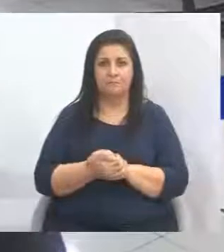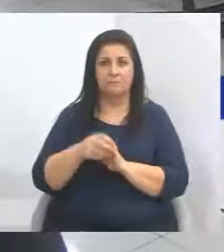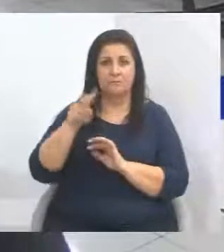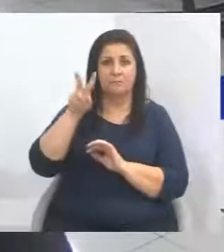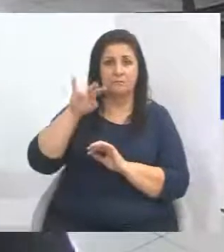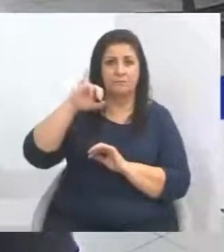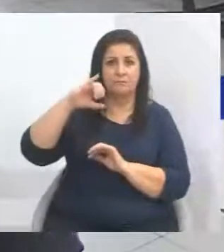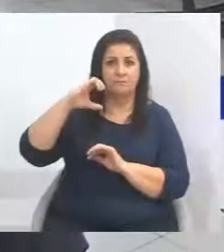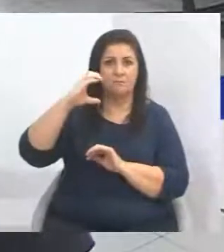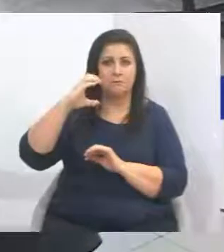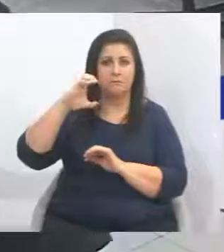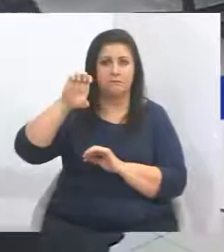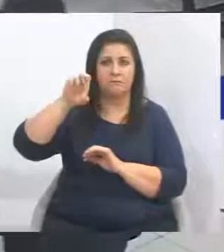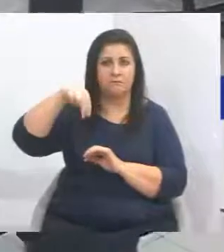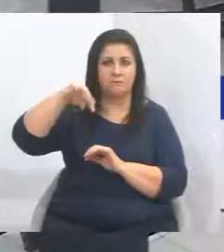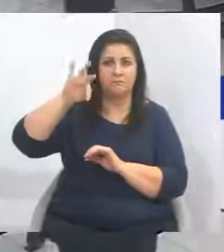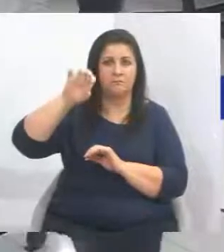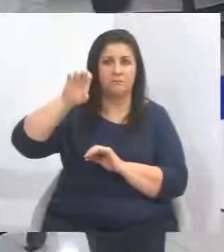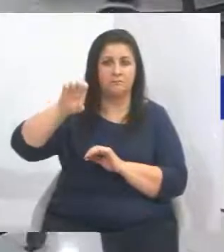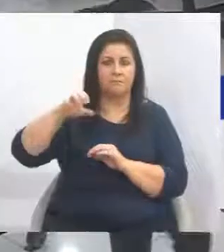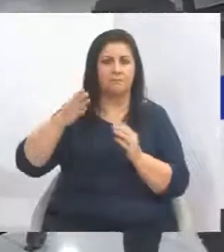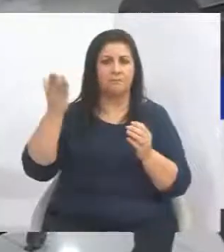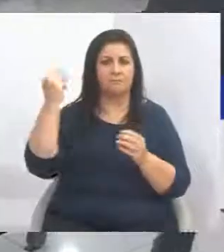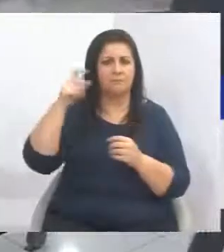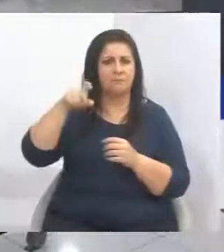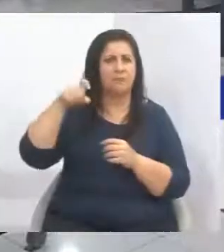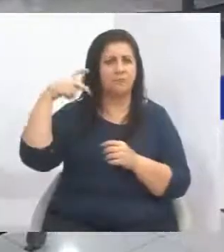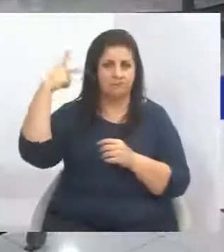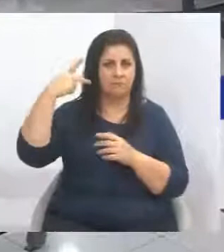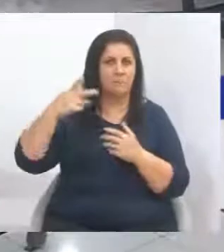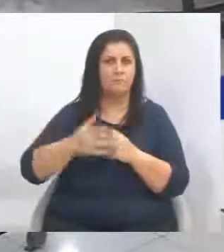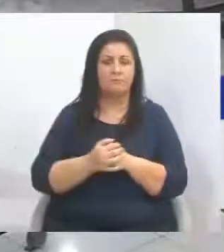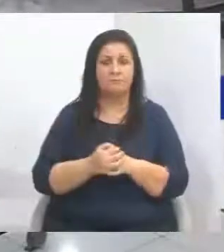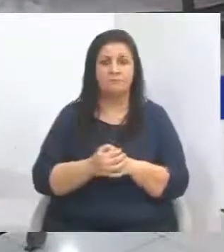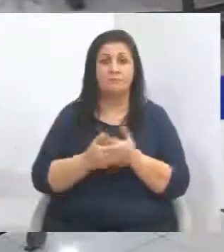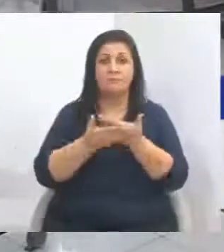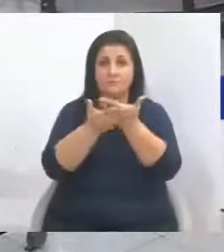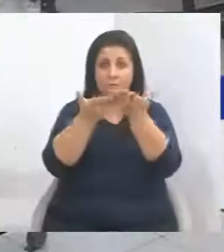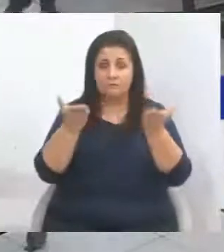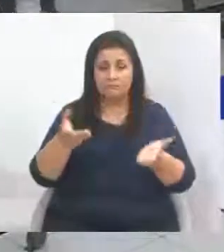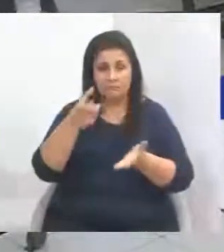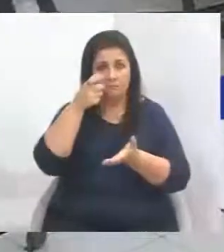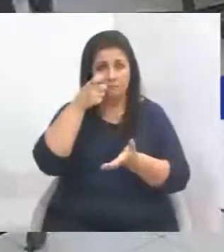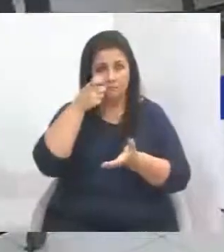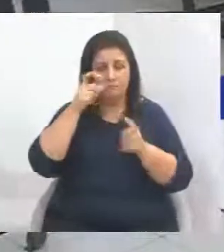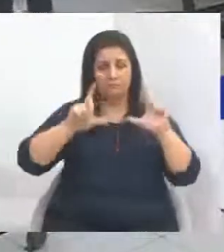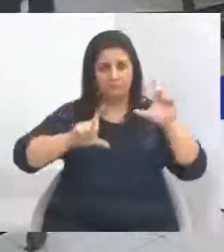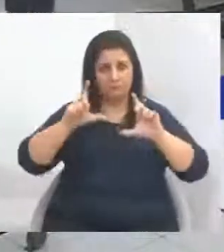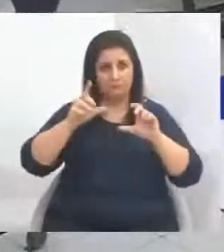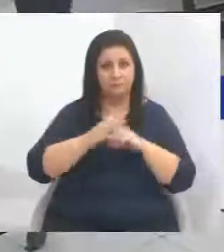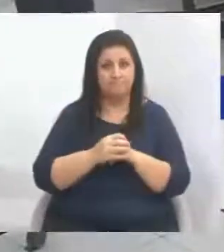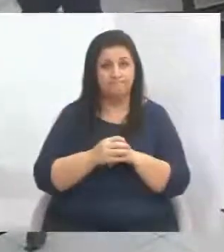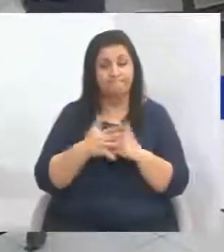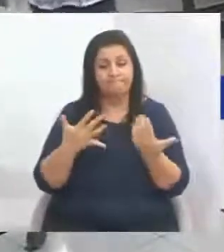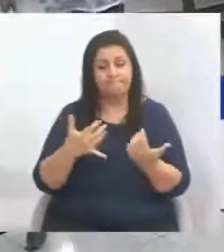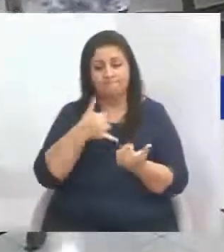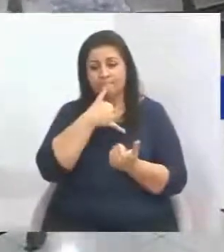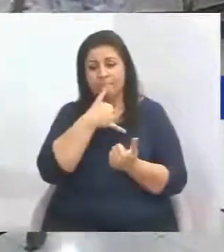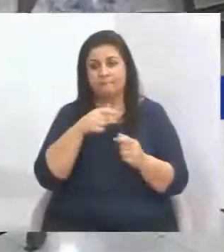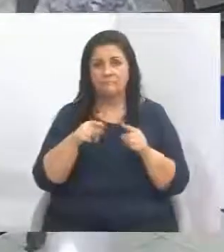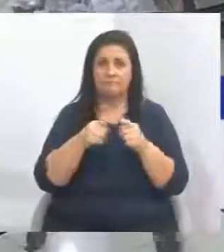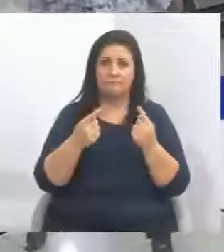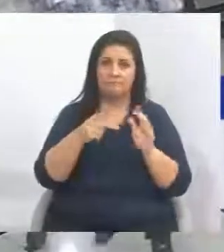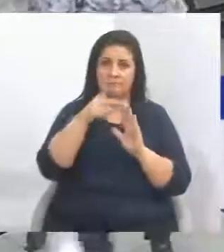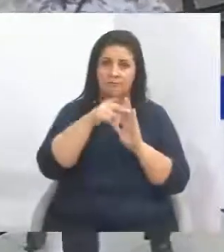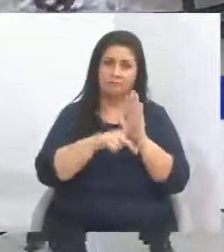Paulo Costa, já foi vereador nessa casa, e você que está nos acompanhando, e dizer que, infelizmente,